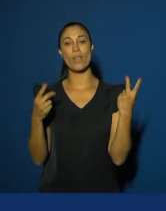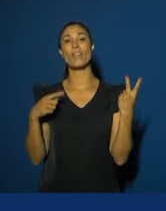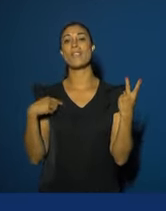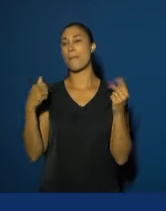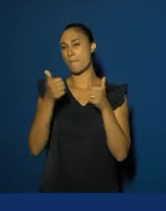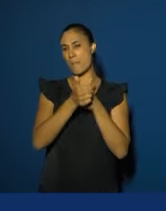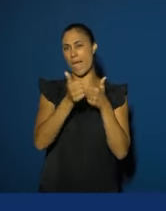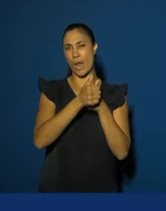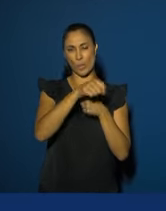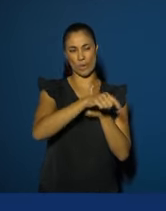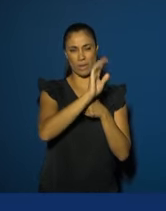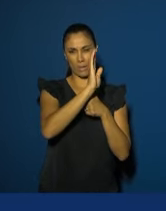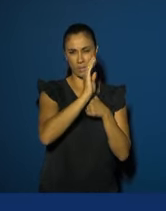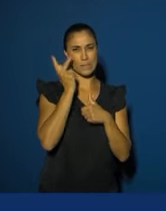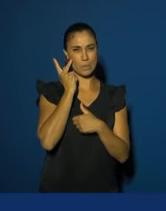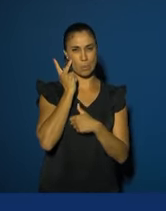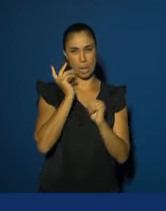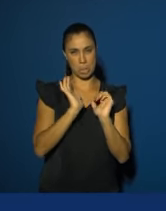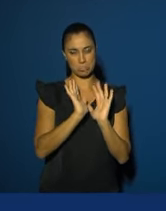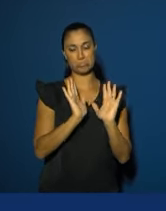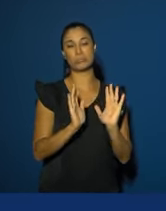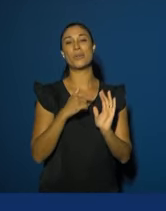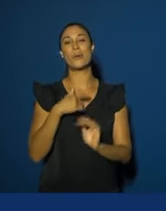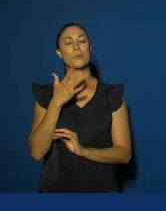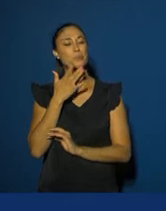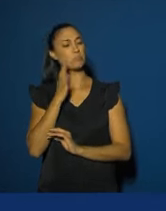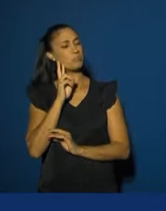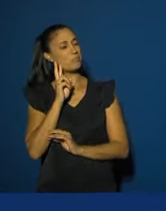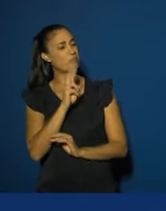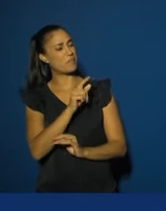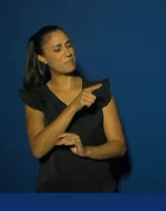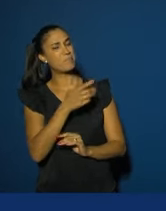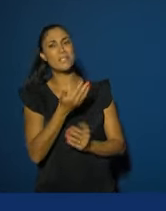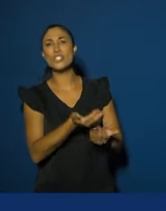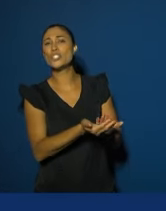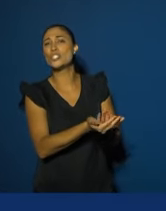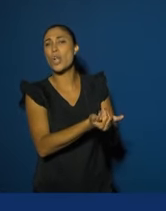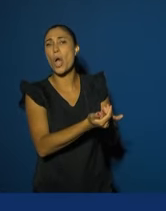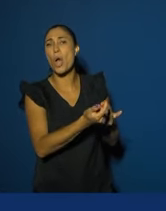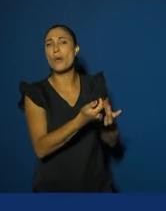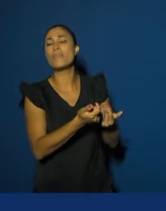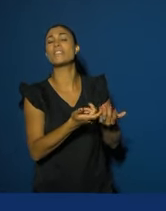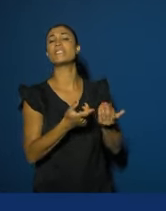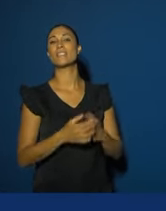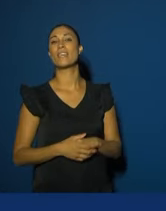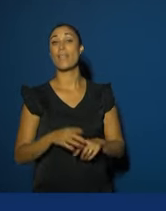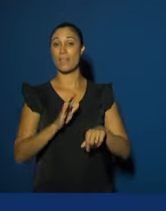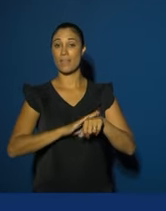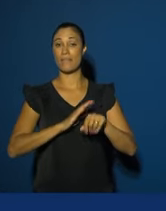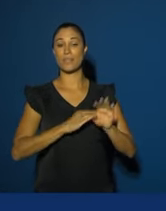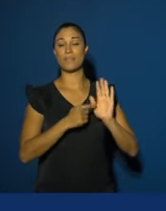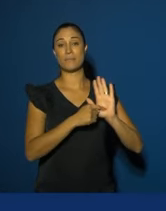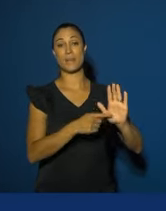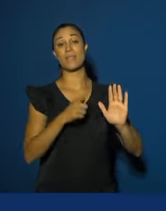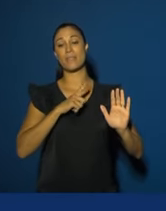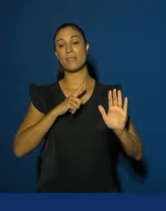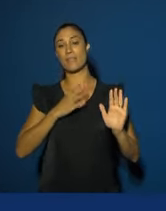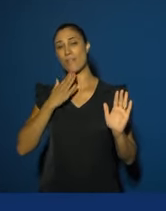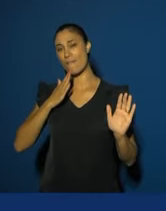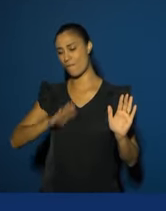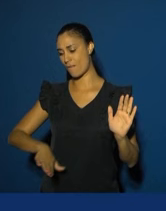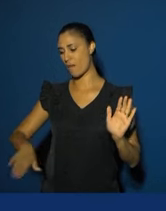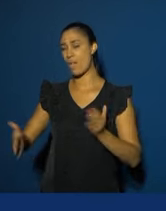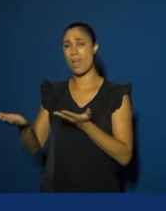vizinhanças em São Paulo então é uma delícia ver essa garotada eh que teve infância adolescência